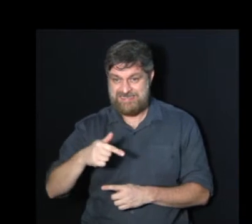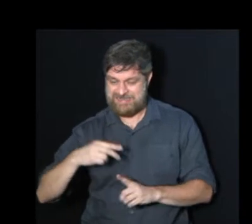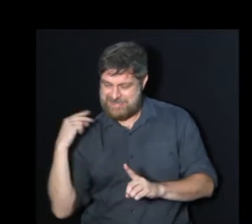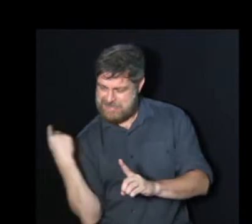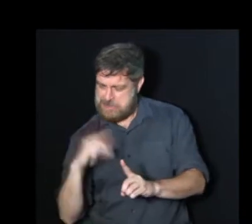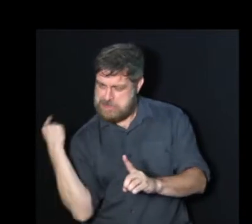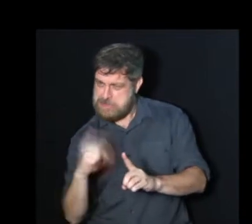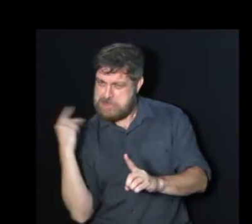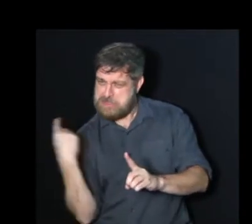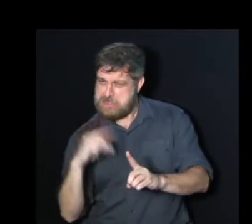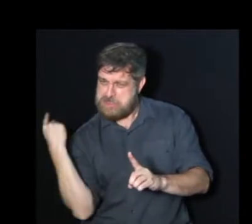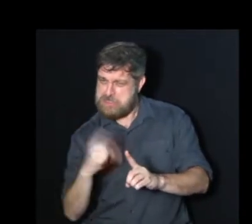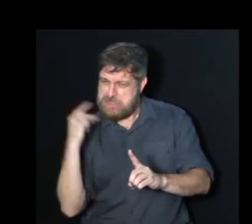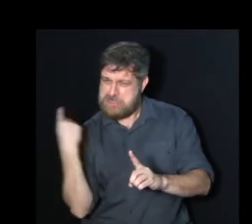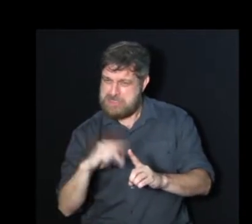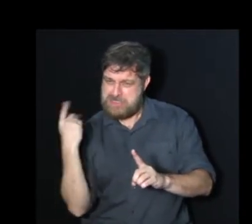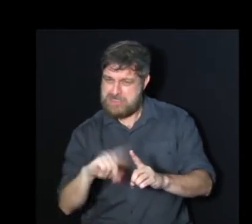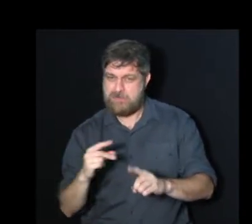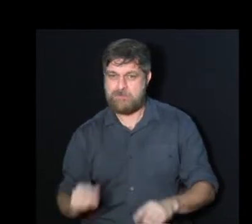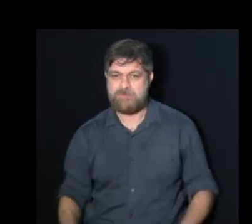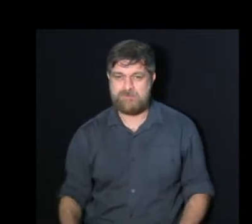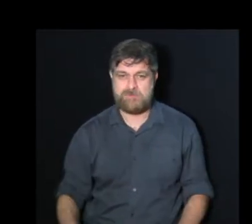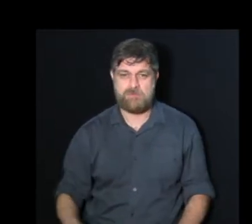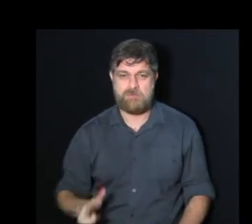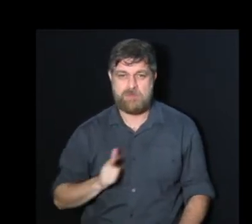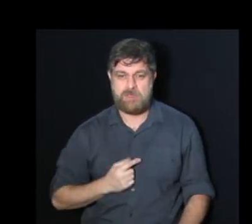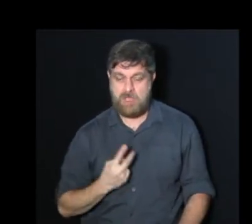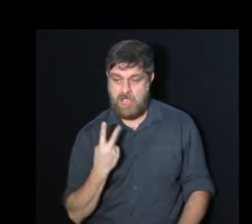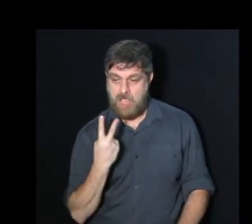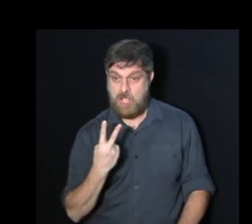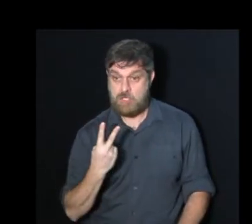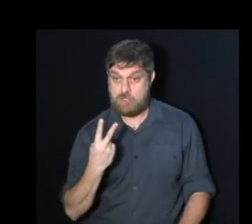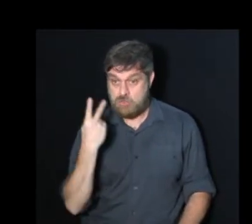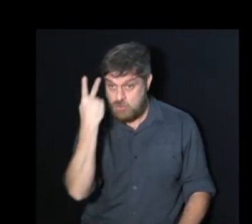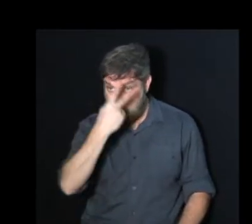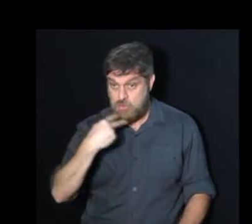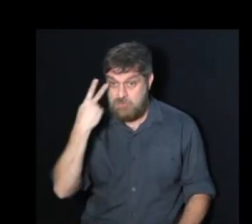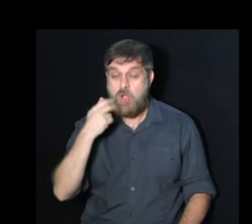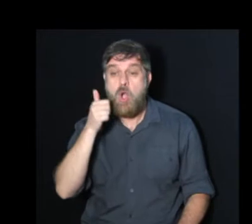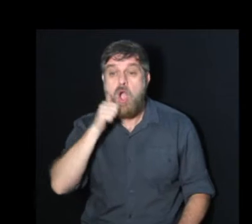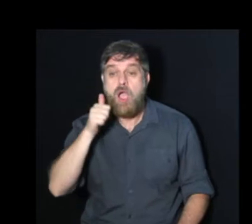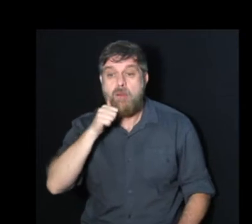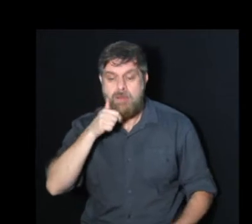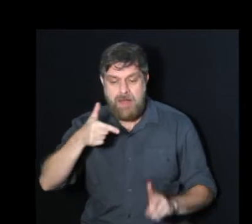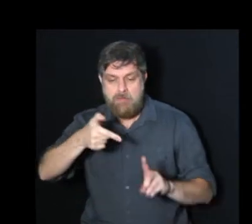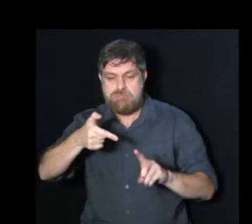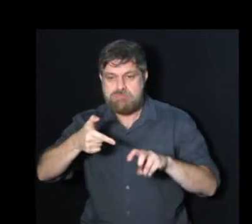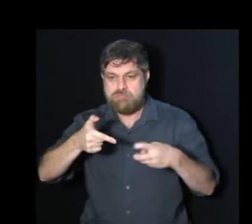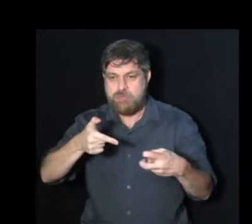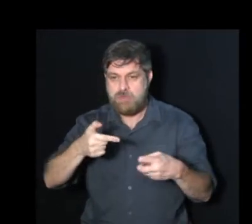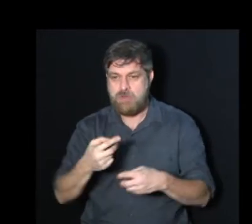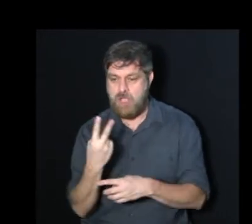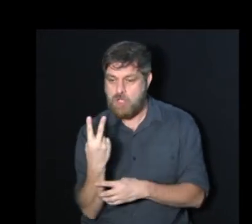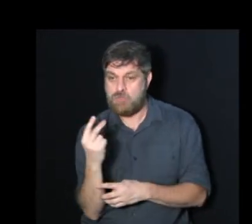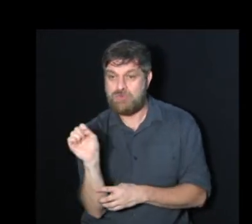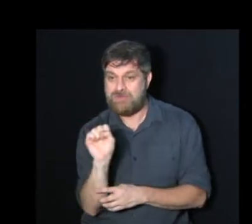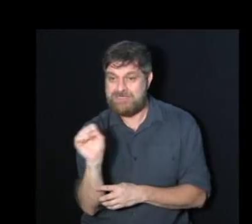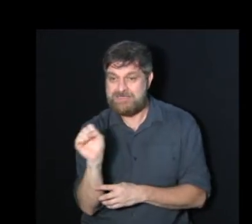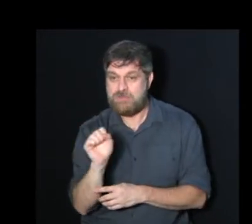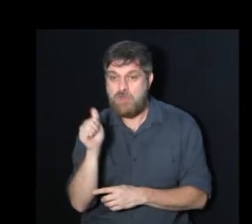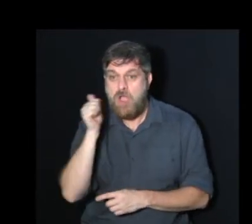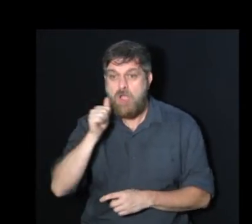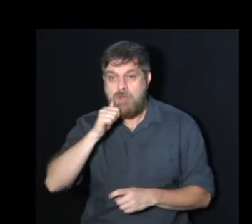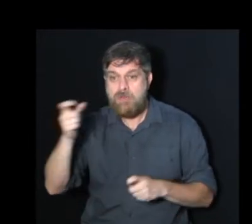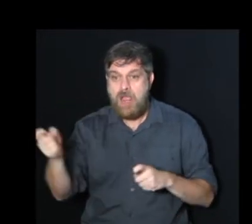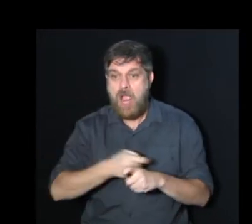espancamentos. A cada 2 horas, uma mulher é assassinada no Brasil, e a cada 2 segundos, uma mulher é